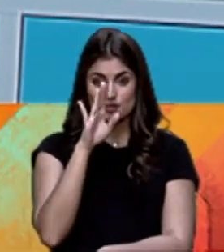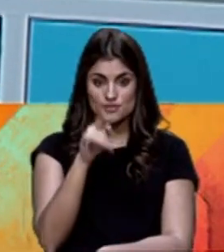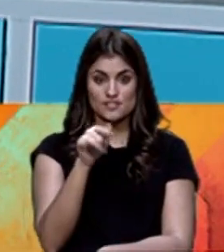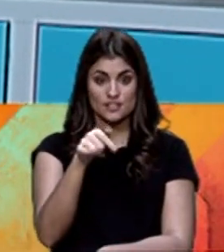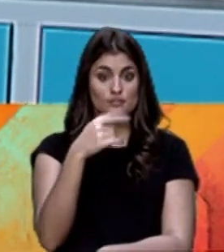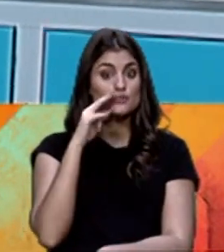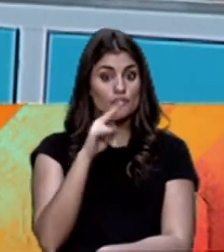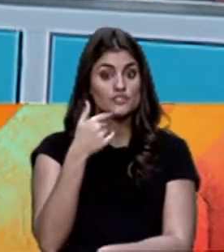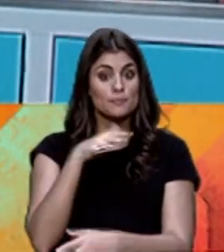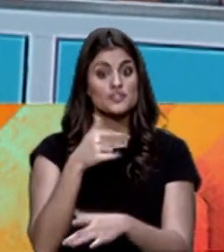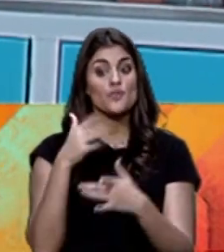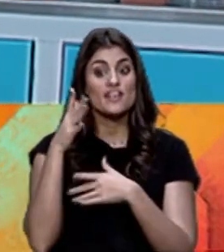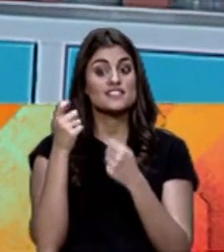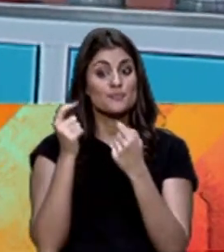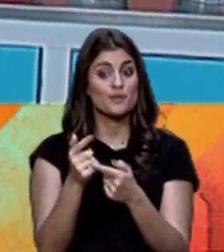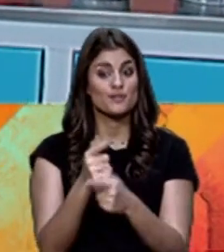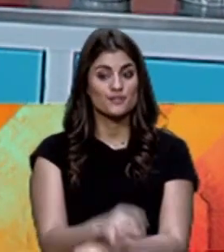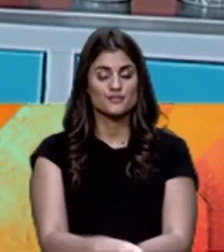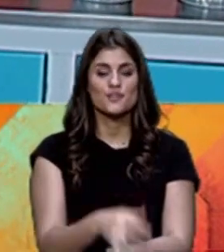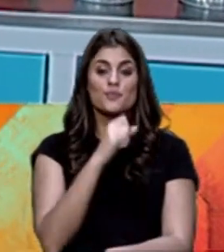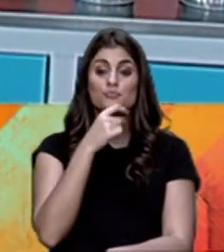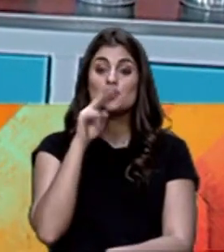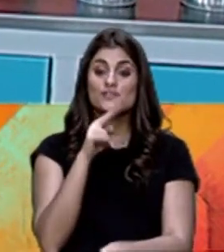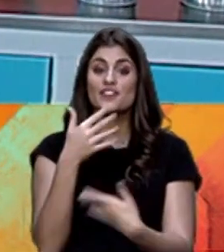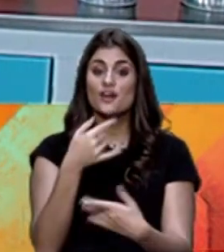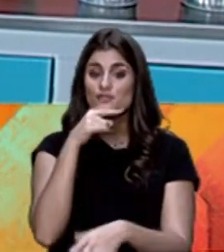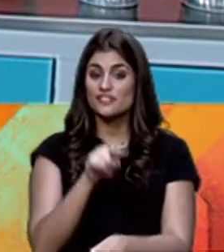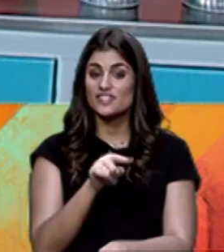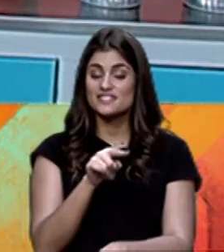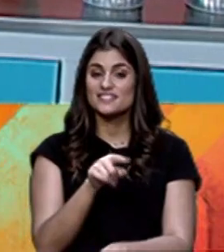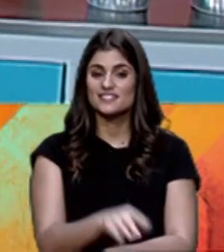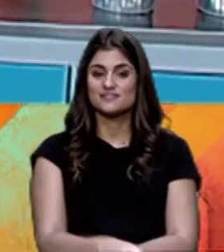não viste, mas eu dancei aqui um bocadinho. Mas posso ver agora, outra vez.